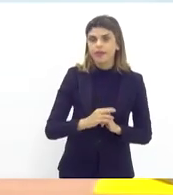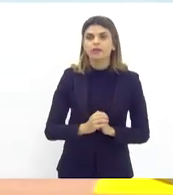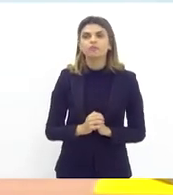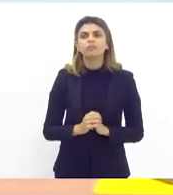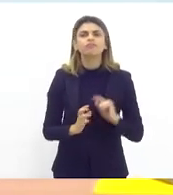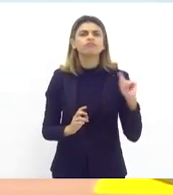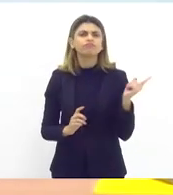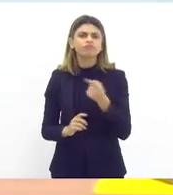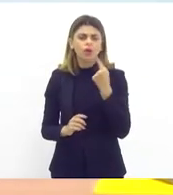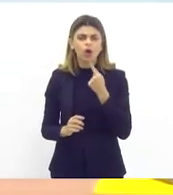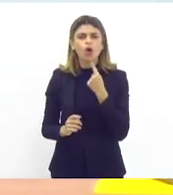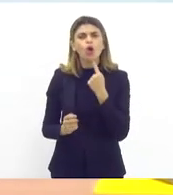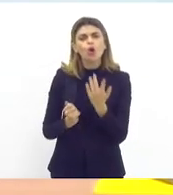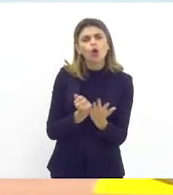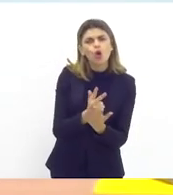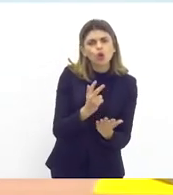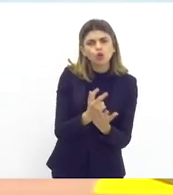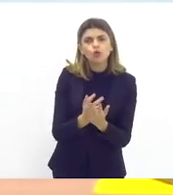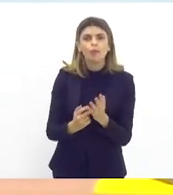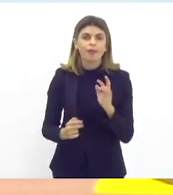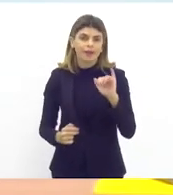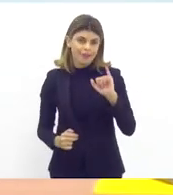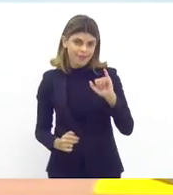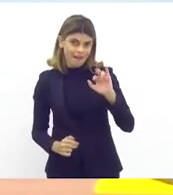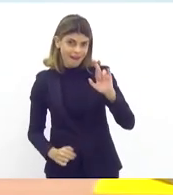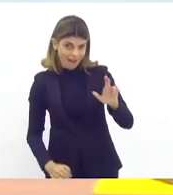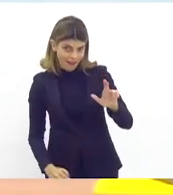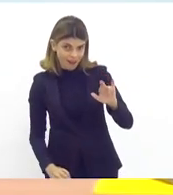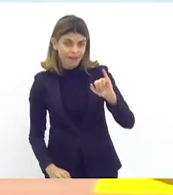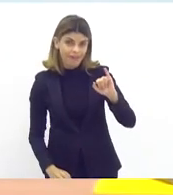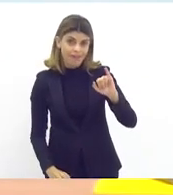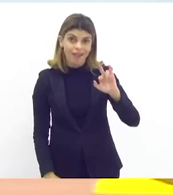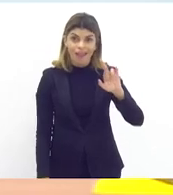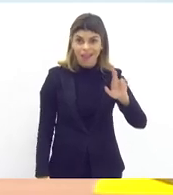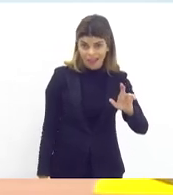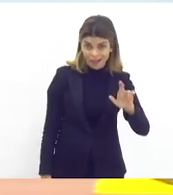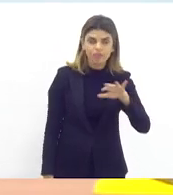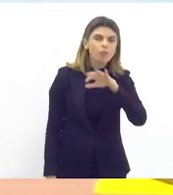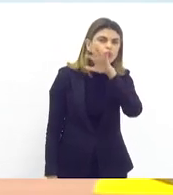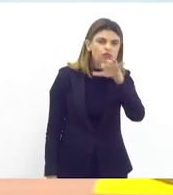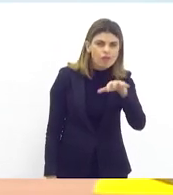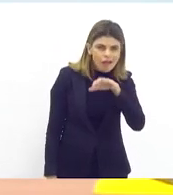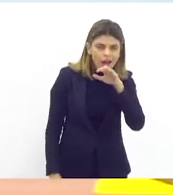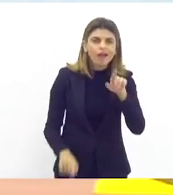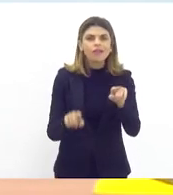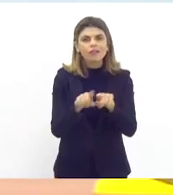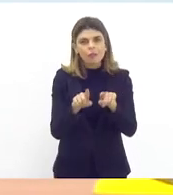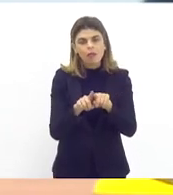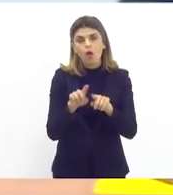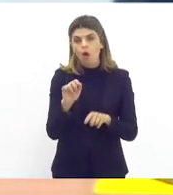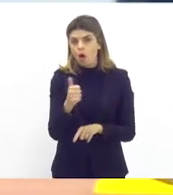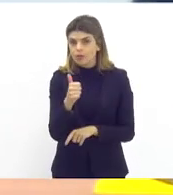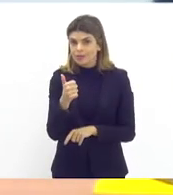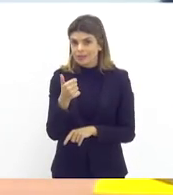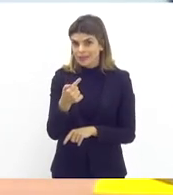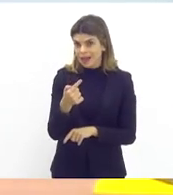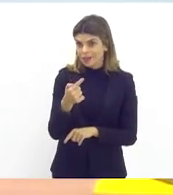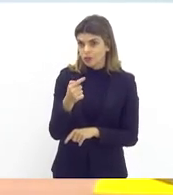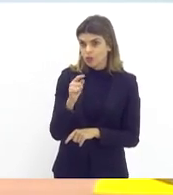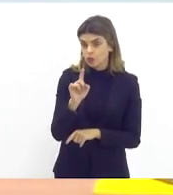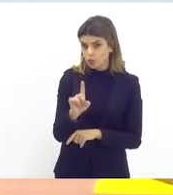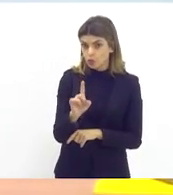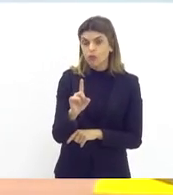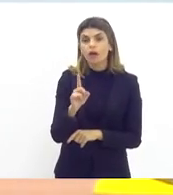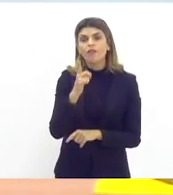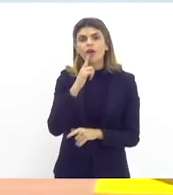o consumo e depois a renda. Alguma coisa já saiu, por exemplo. Recentemente saiu a MP 1171, que introduz, por